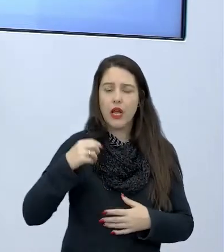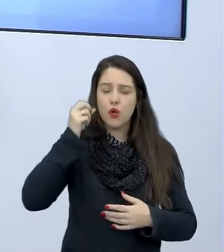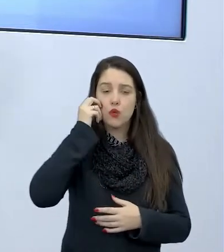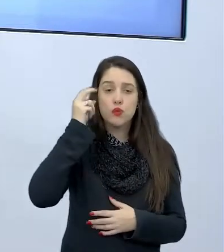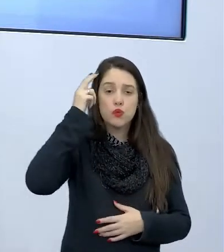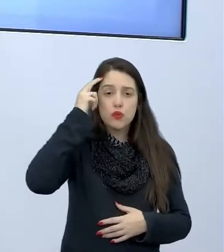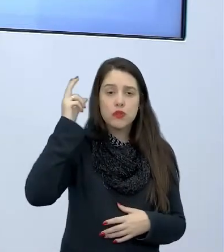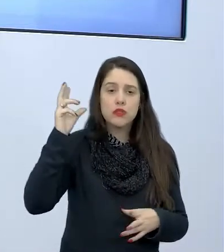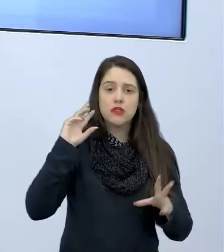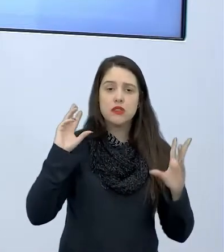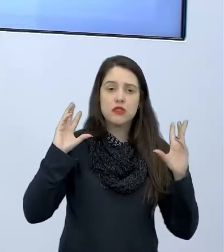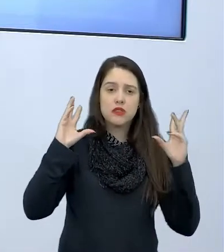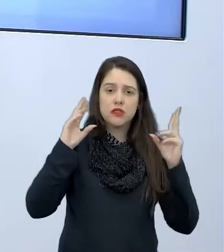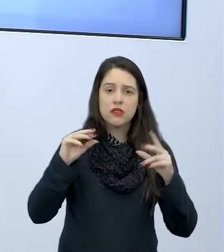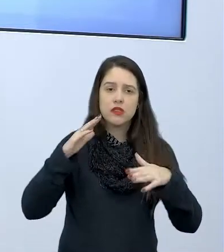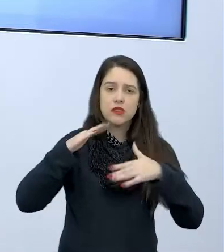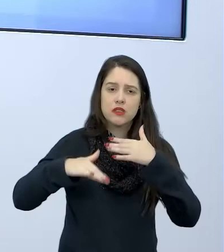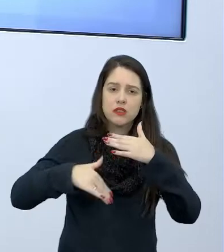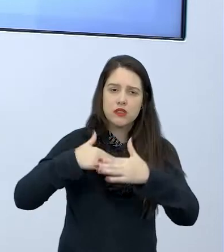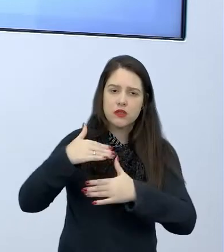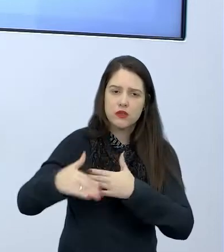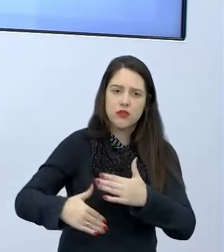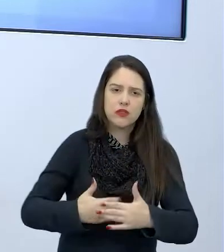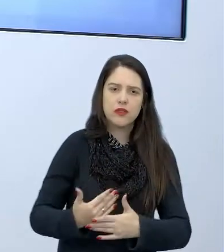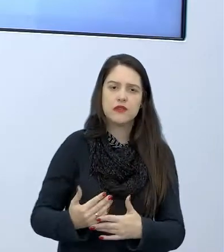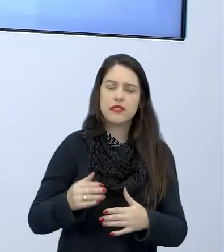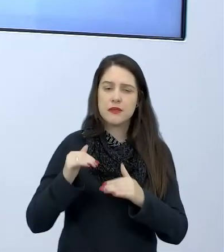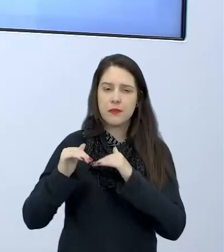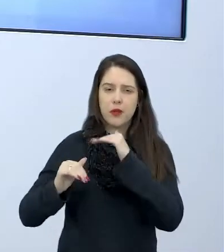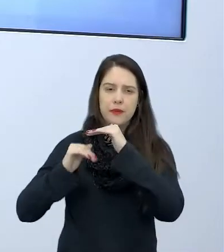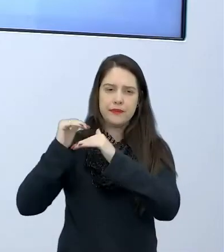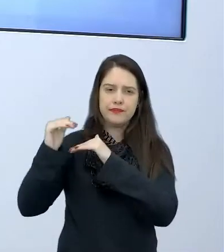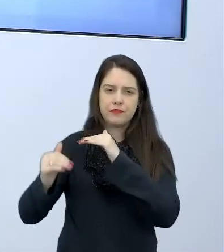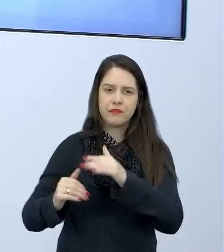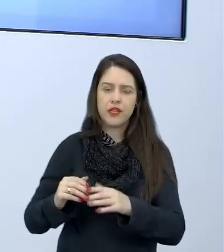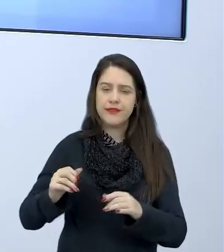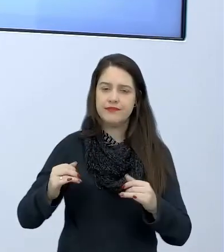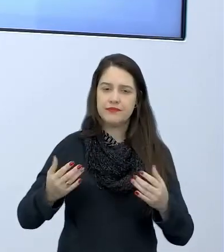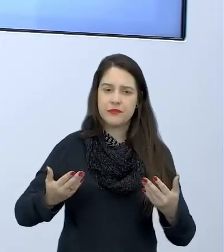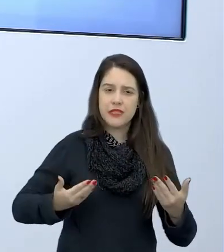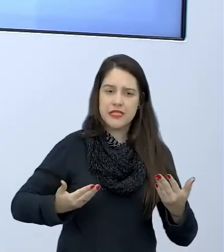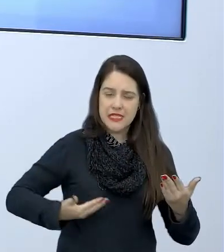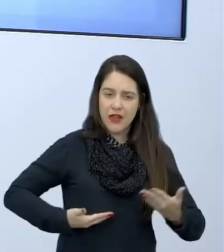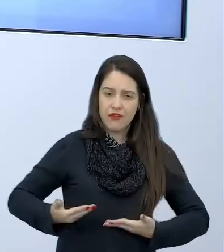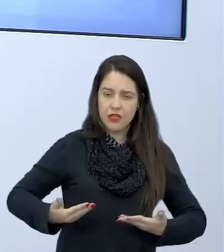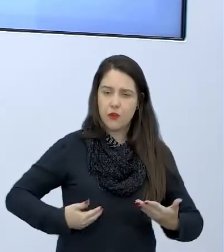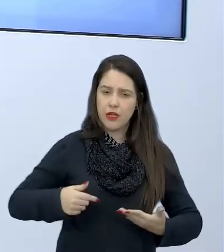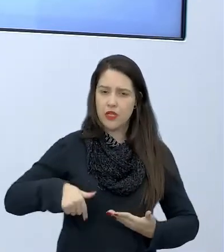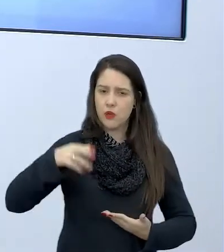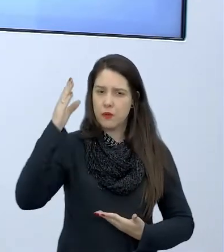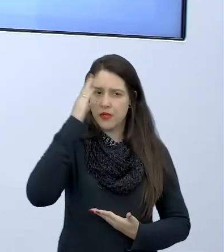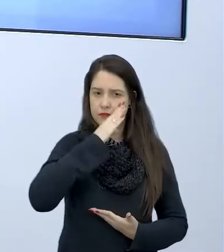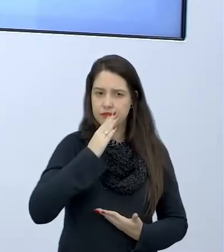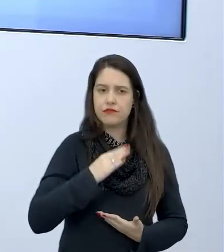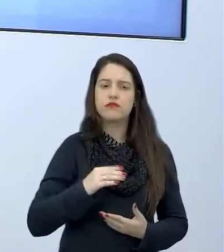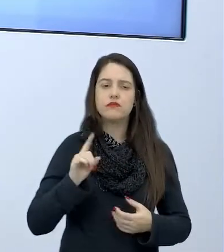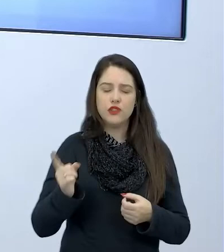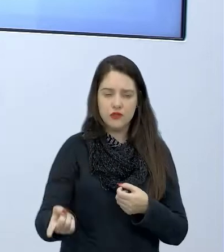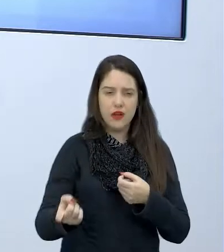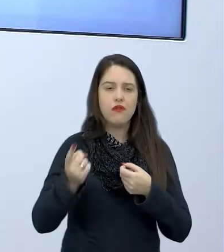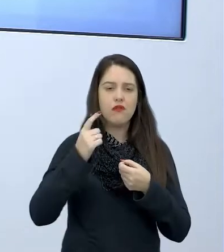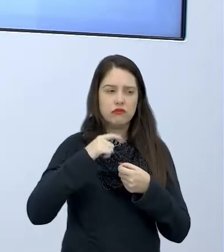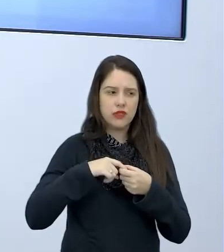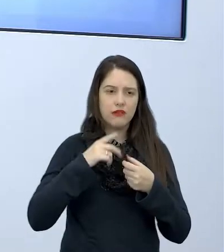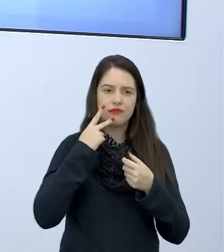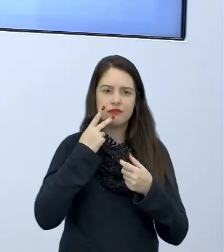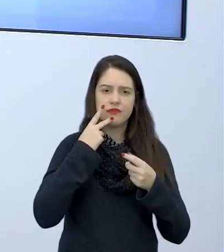cultura durante, né, esse processo de escravidão que a gente teve aqui no Brasil. Então a gente vai voltar a falar sobre isso,